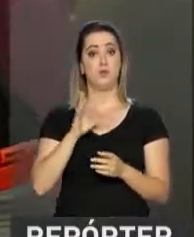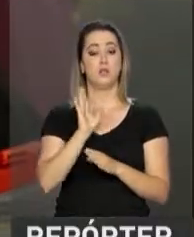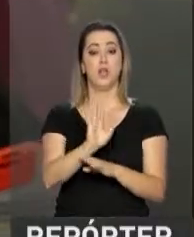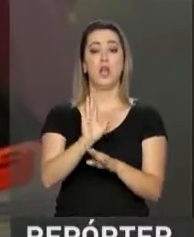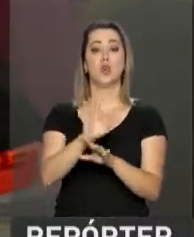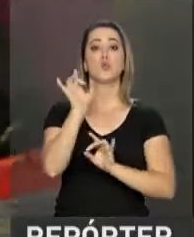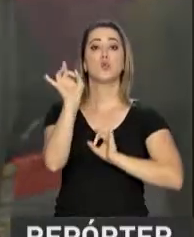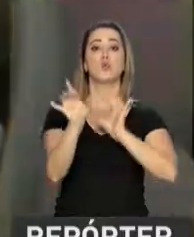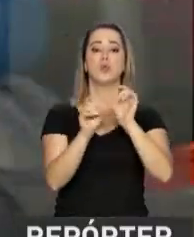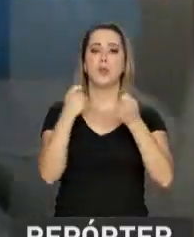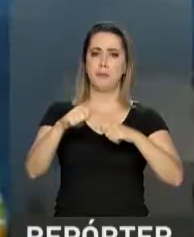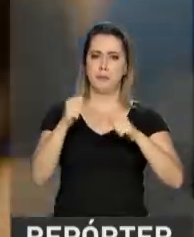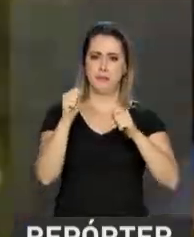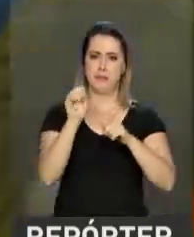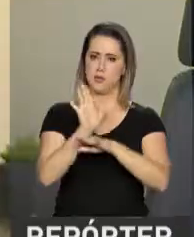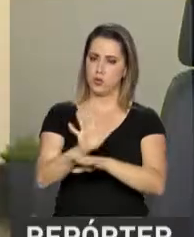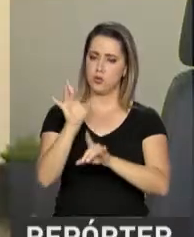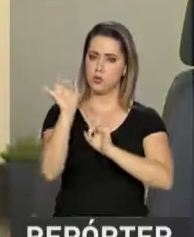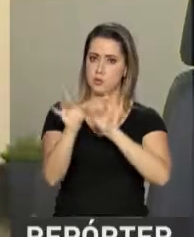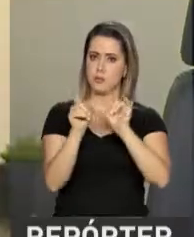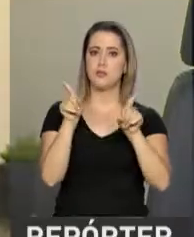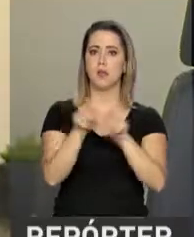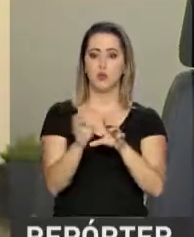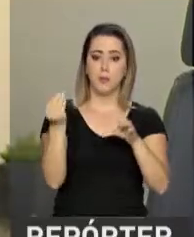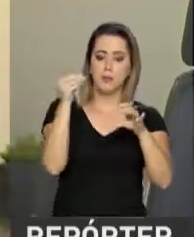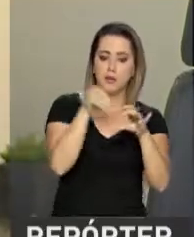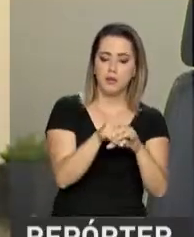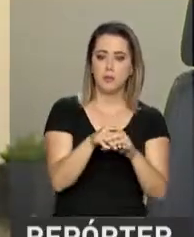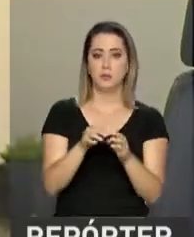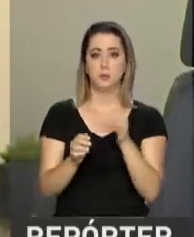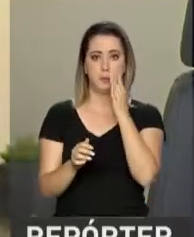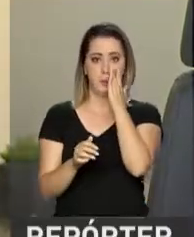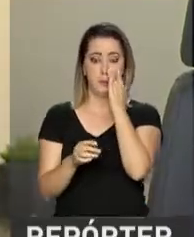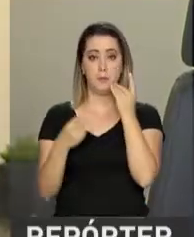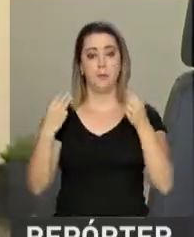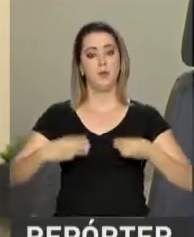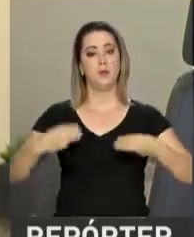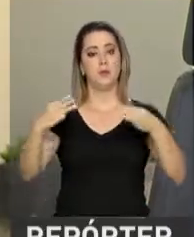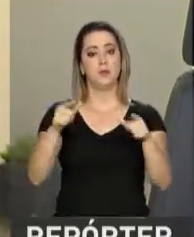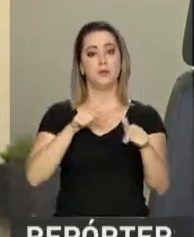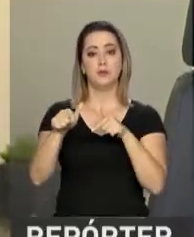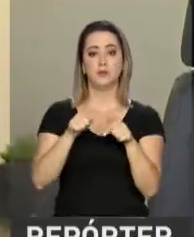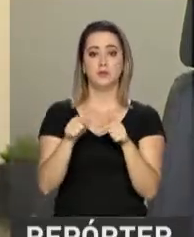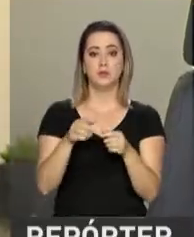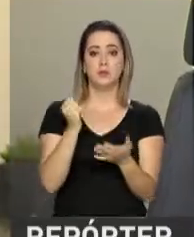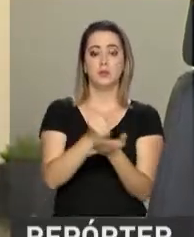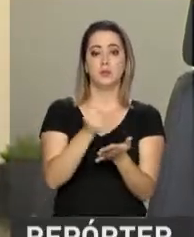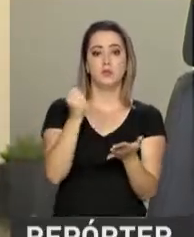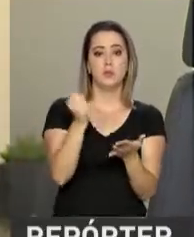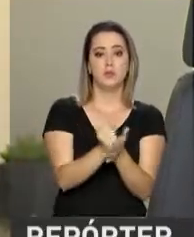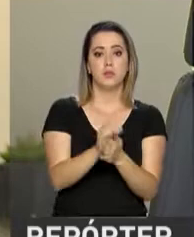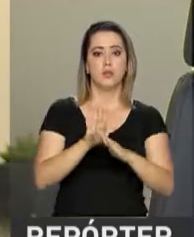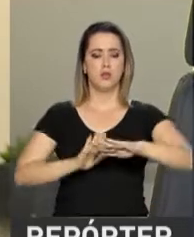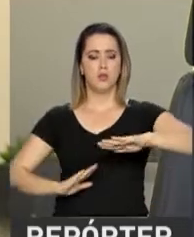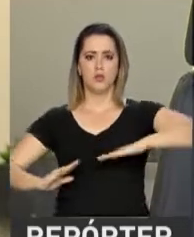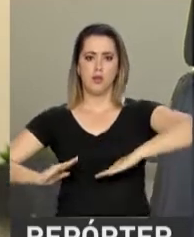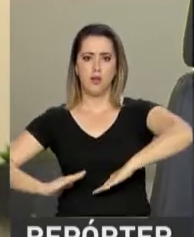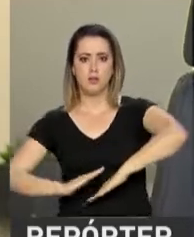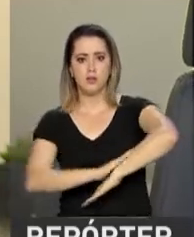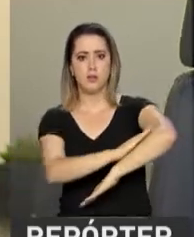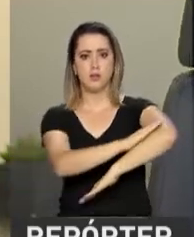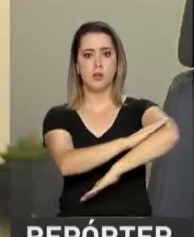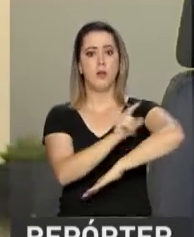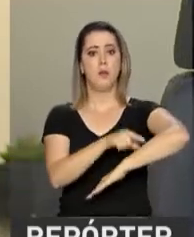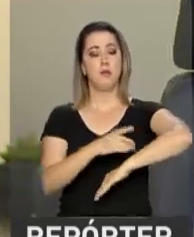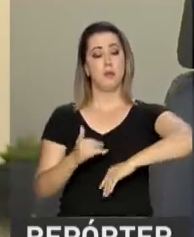especial também está no plano dentro dessas orientações do profaa o ministério está trabalhando aí na contratação de rampas de acesso às aeronaves